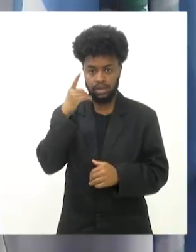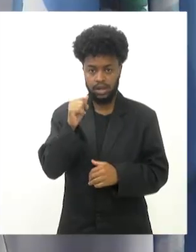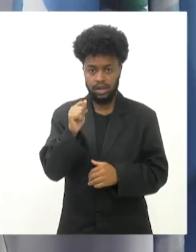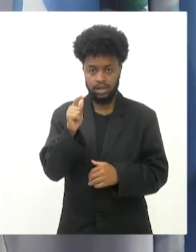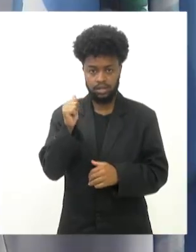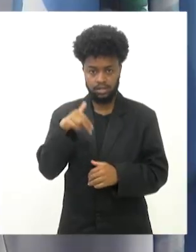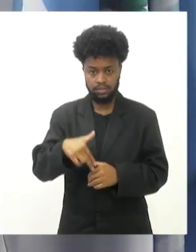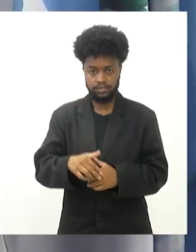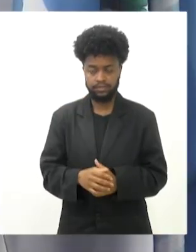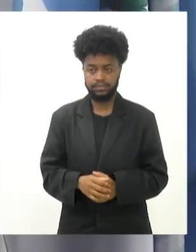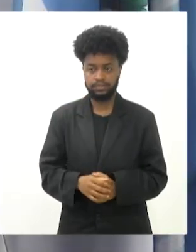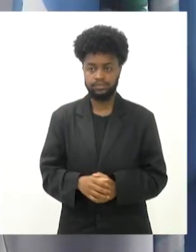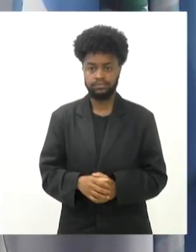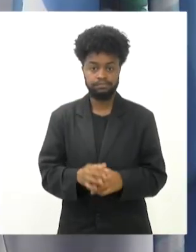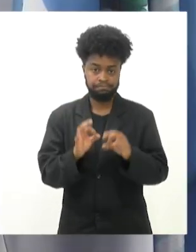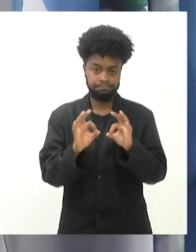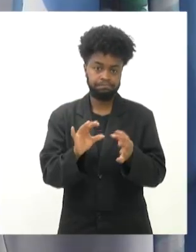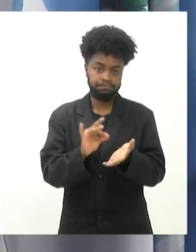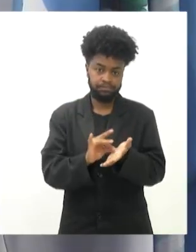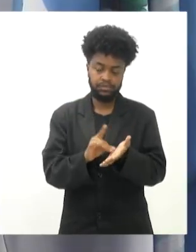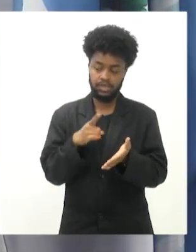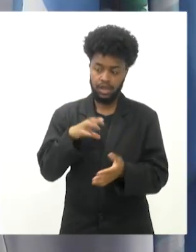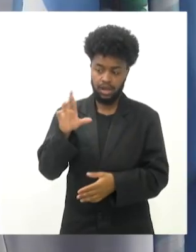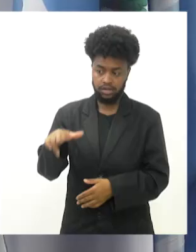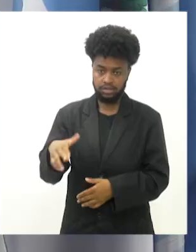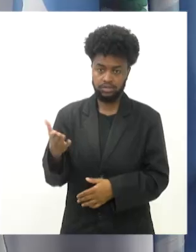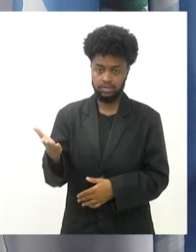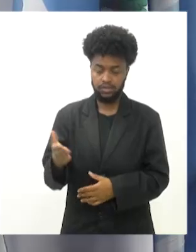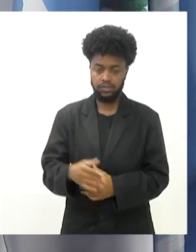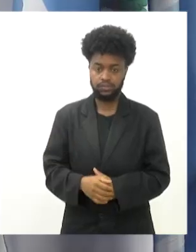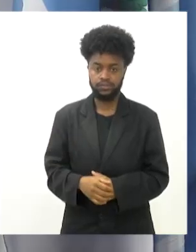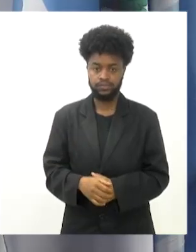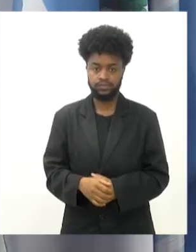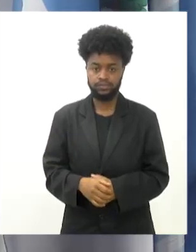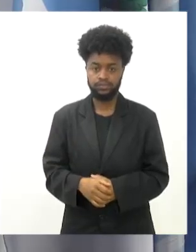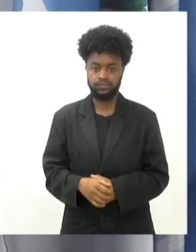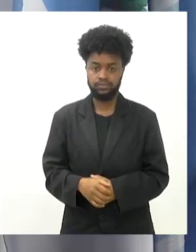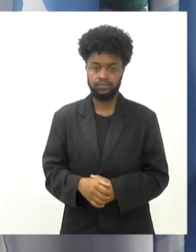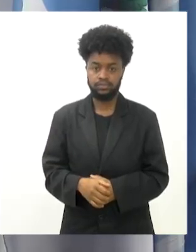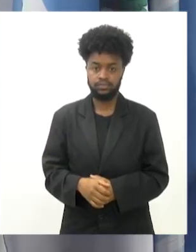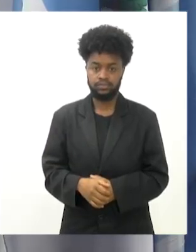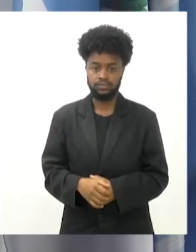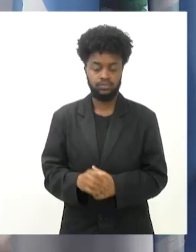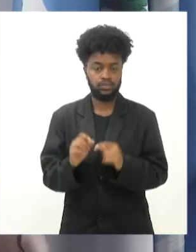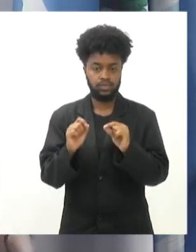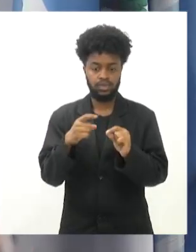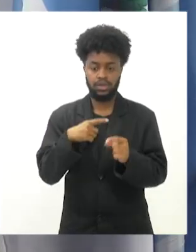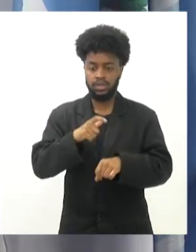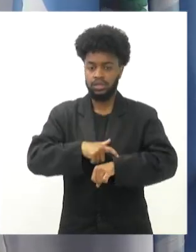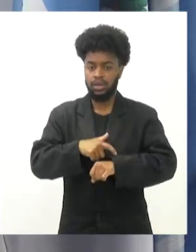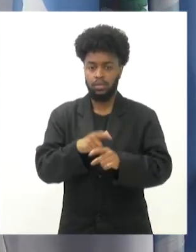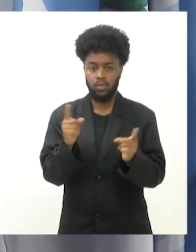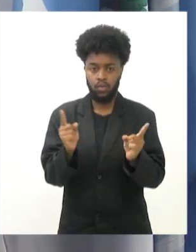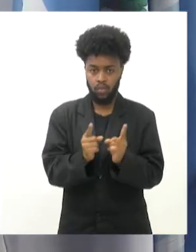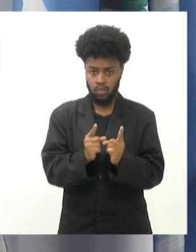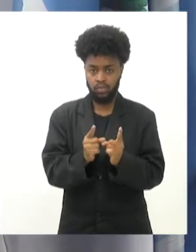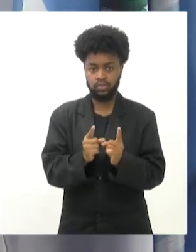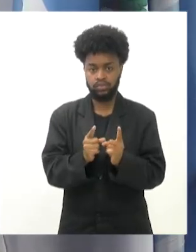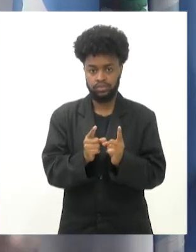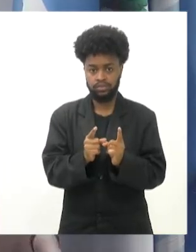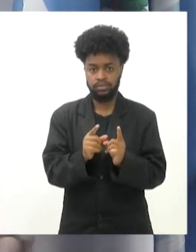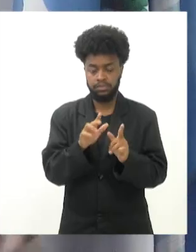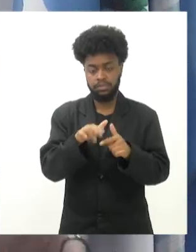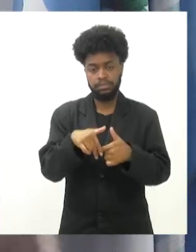Lopes. De fato, assiste razão a Vossa Excelência, salvo melhor juízo, no sentido de que temos um tempo exíguo face